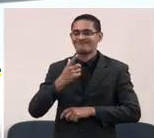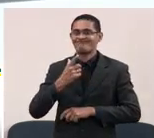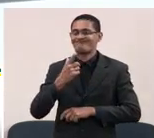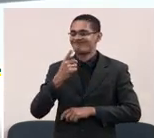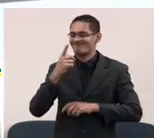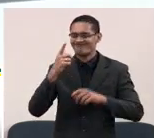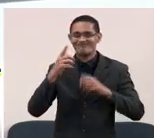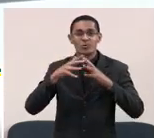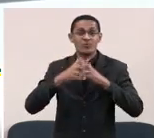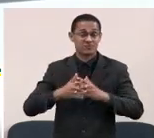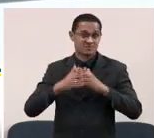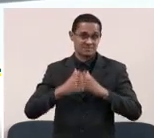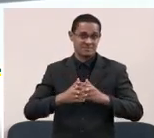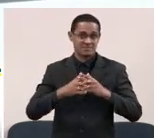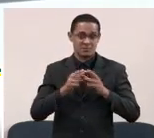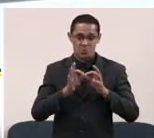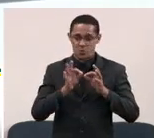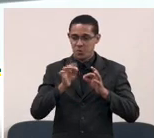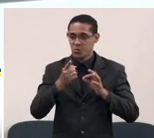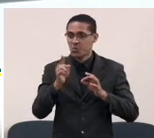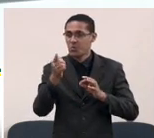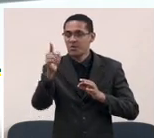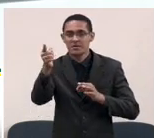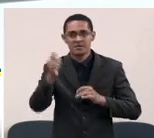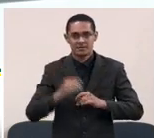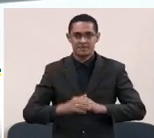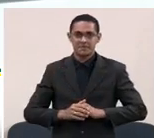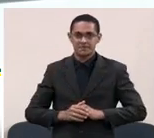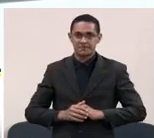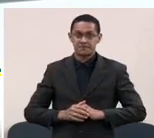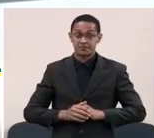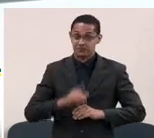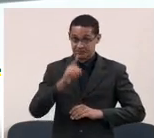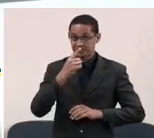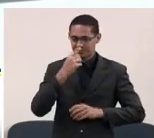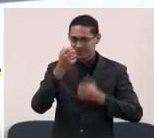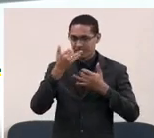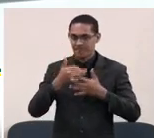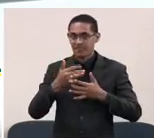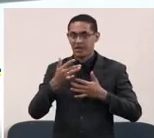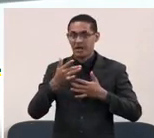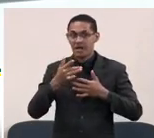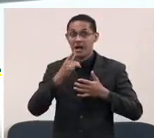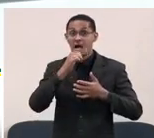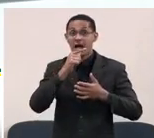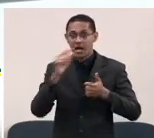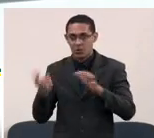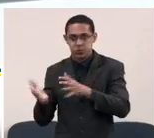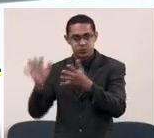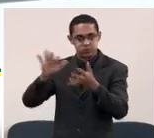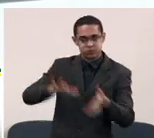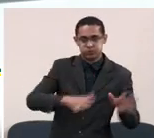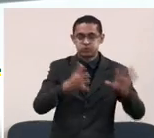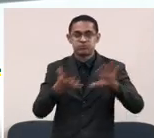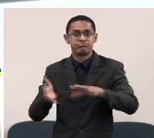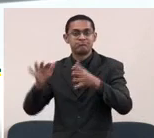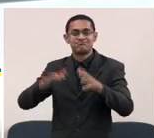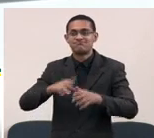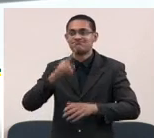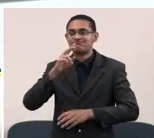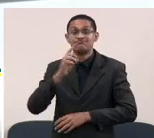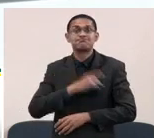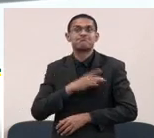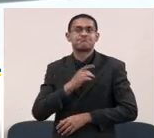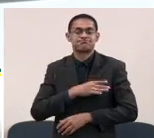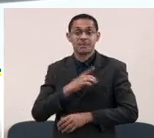E eu vou lhe falar uma coisa, assustadoras. As ondas ali são assustadoras. Eu fui uma vez